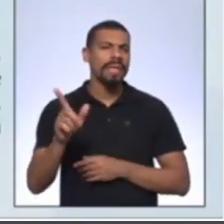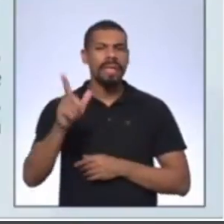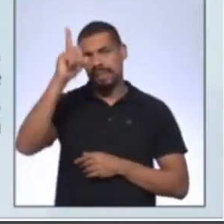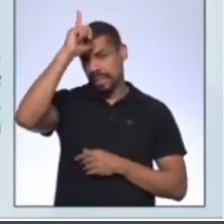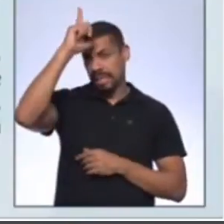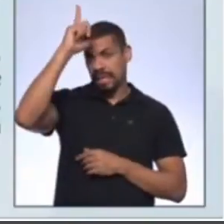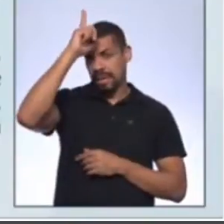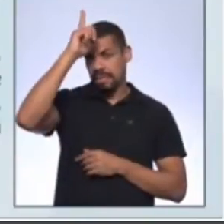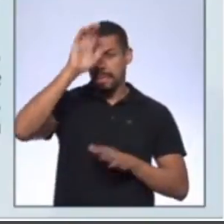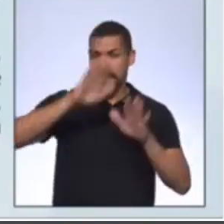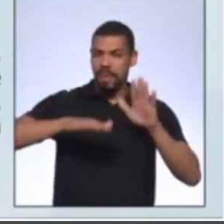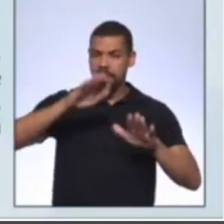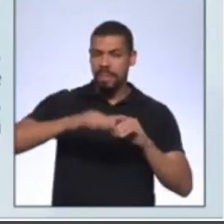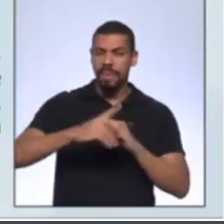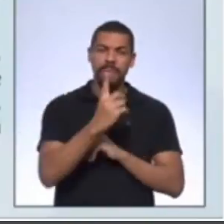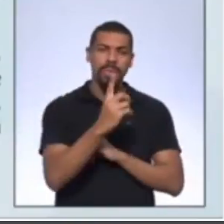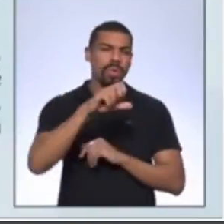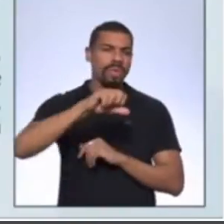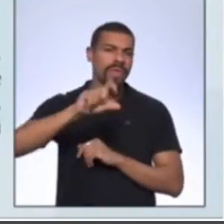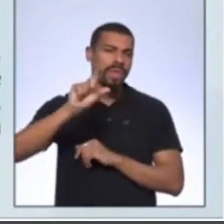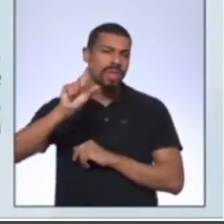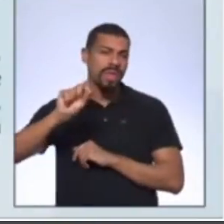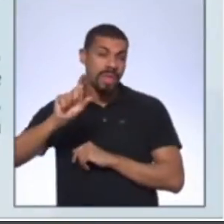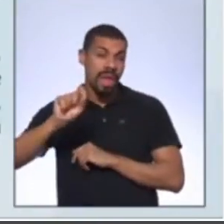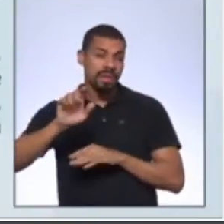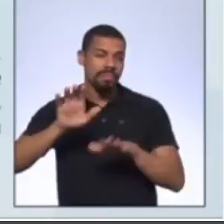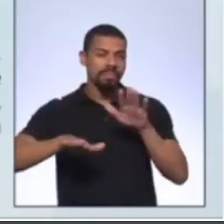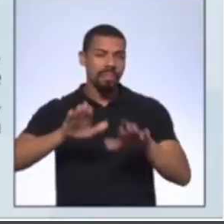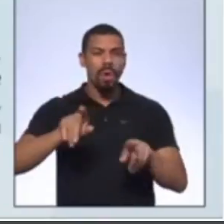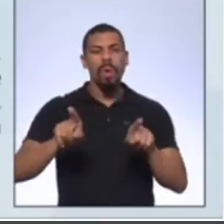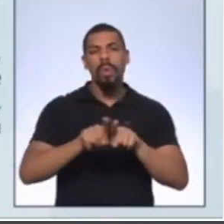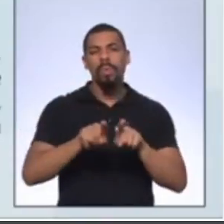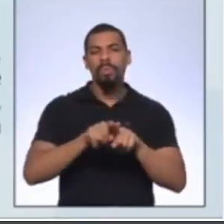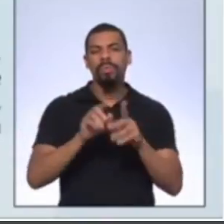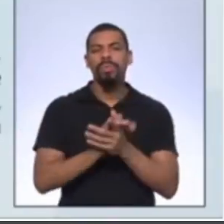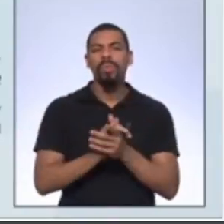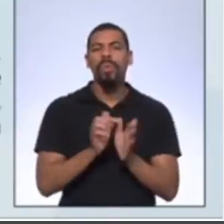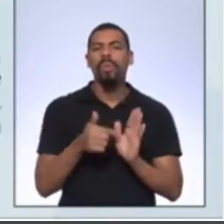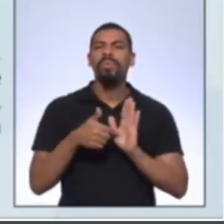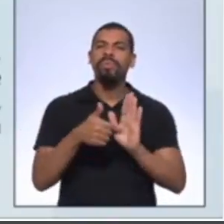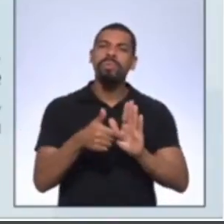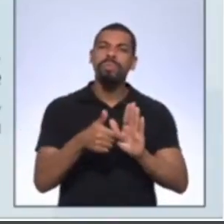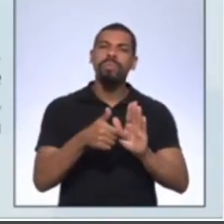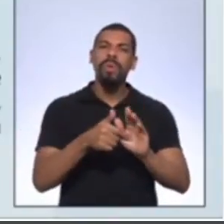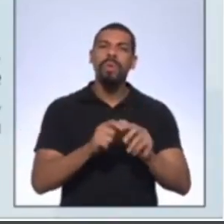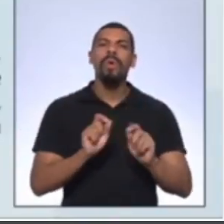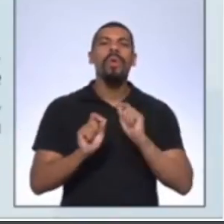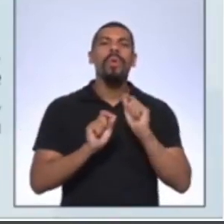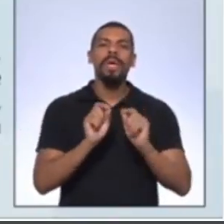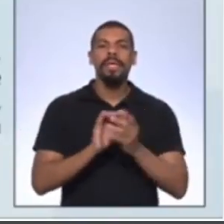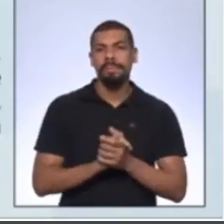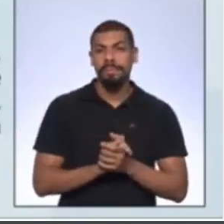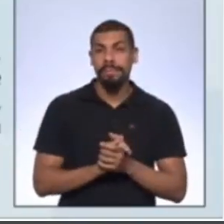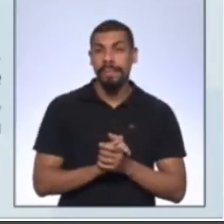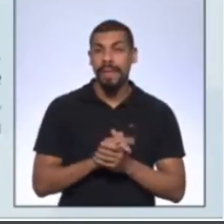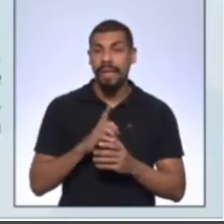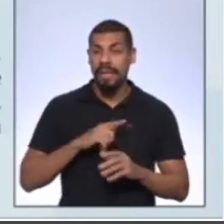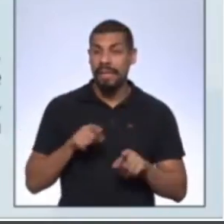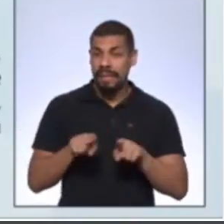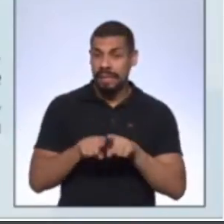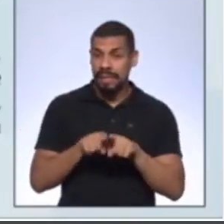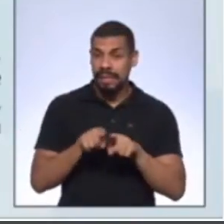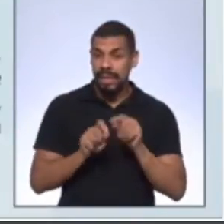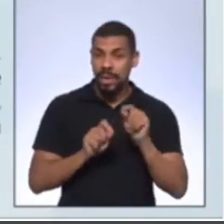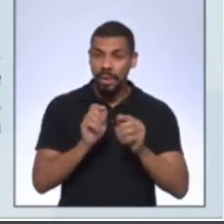de 1910 o contrapondo-se a simples assim foi realidade explorado no movimento impressionista por esse fator é